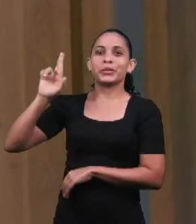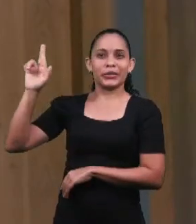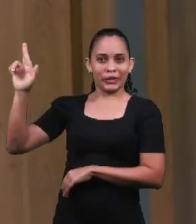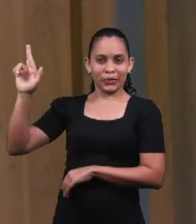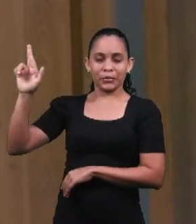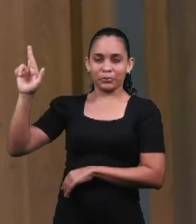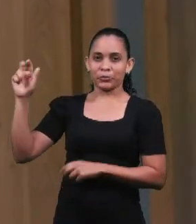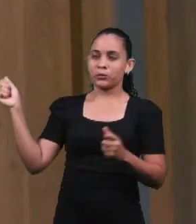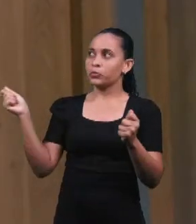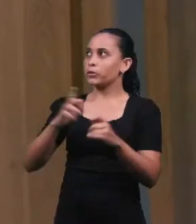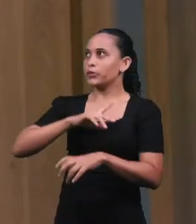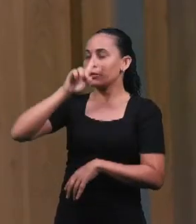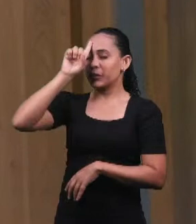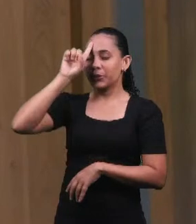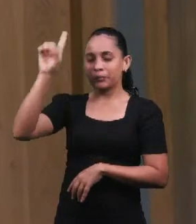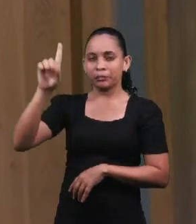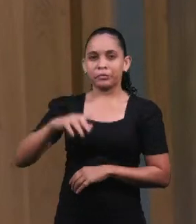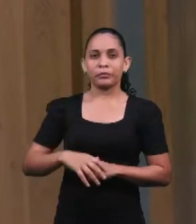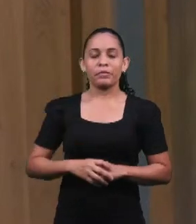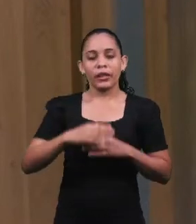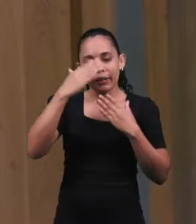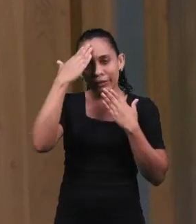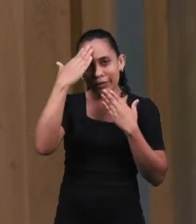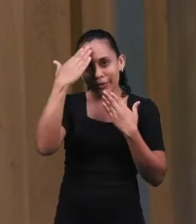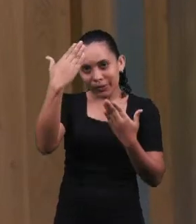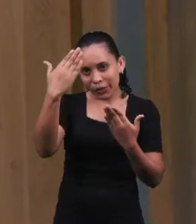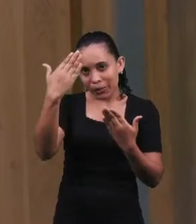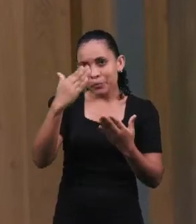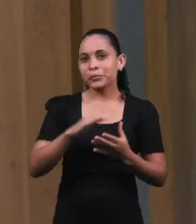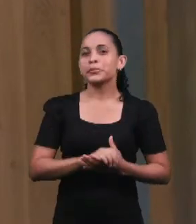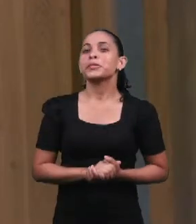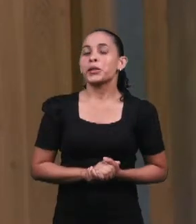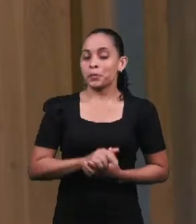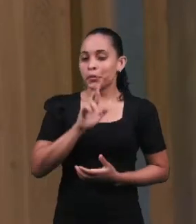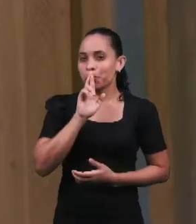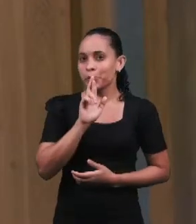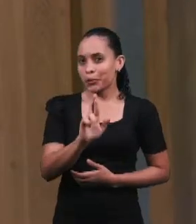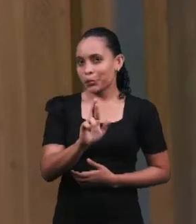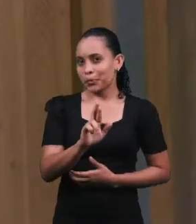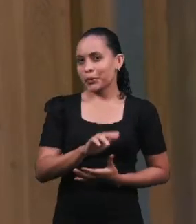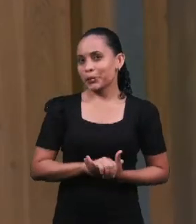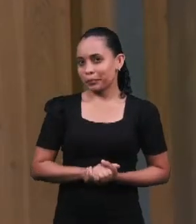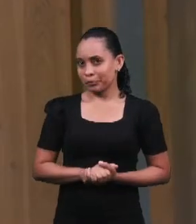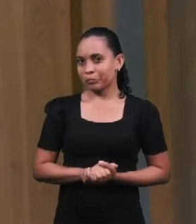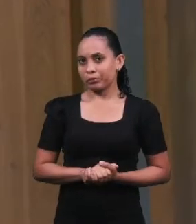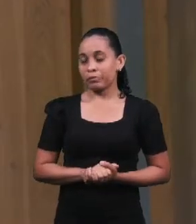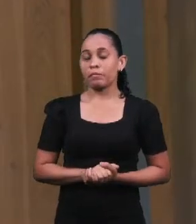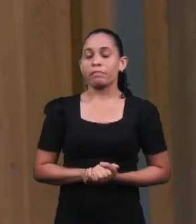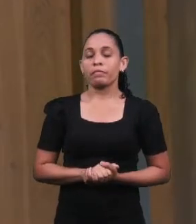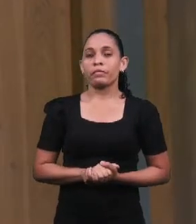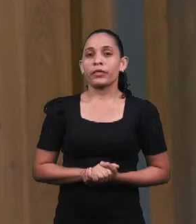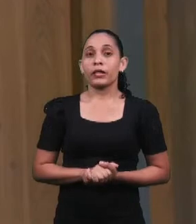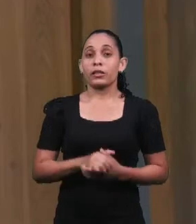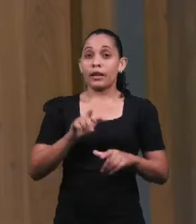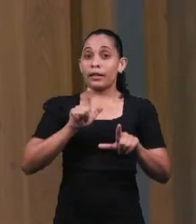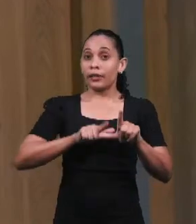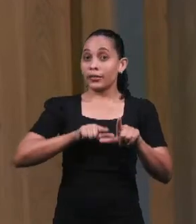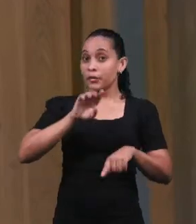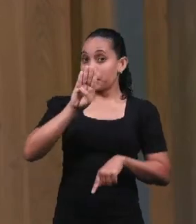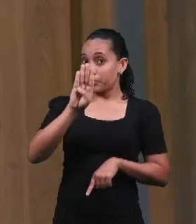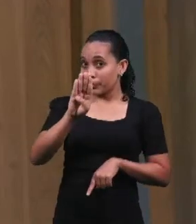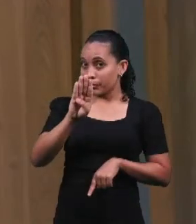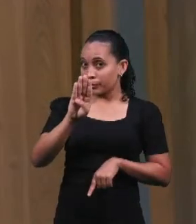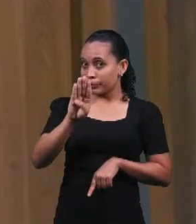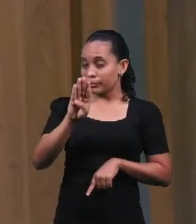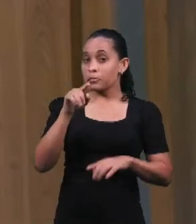seja o Senhor. Obrigado pela sua participação e pela sua resposta. Agora, a letra B da pergunta 5,